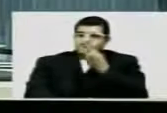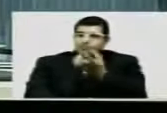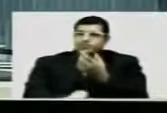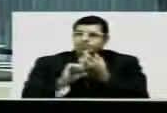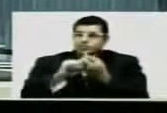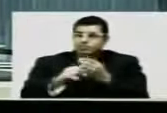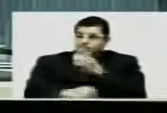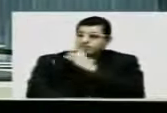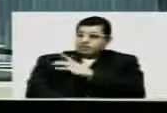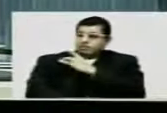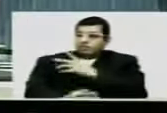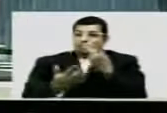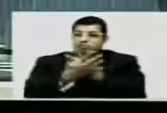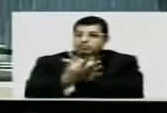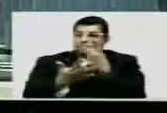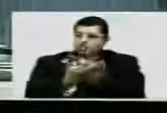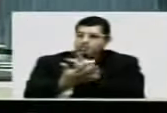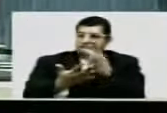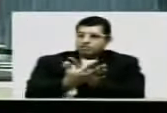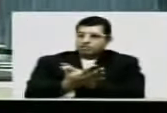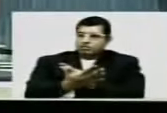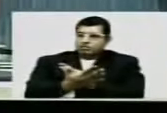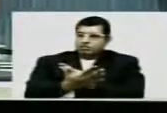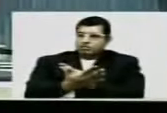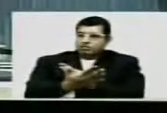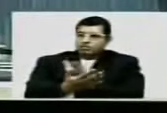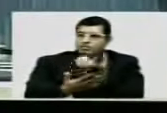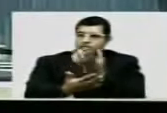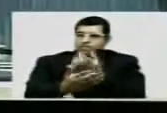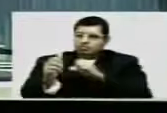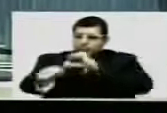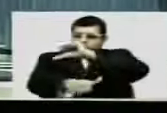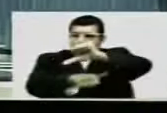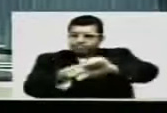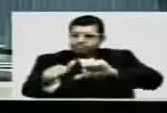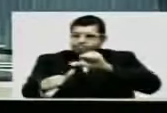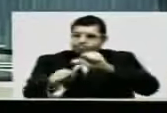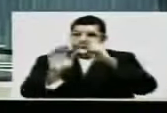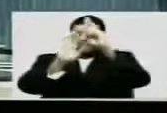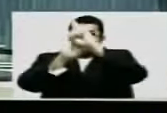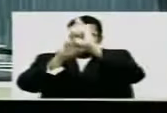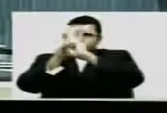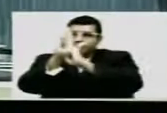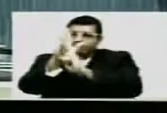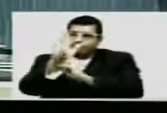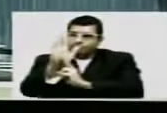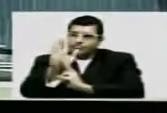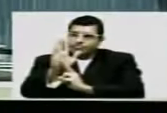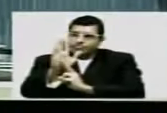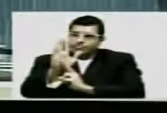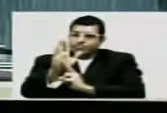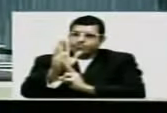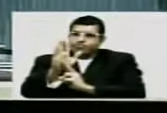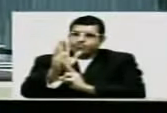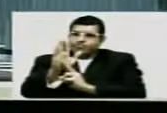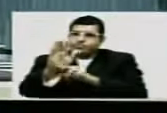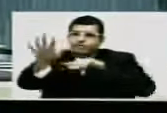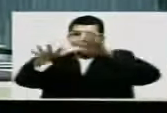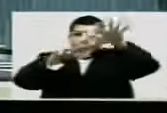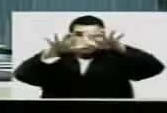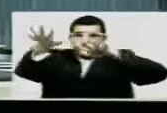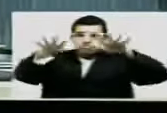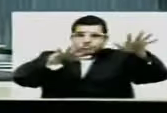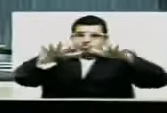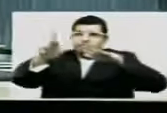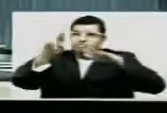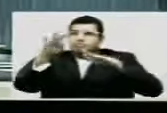dizer, sem medo de errar, deputado Zé Ricardo, que a mudança nas regras de distribuição